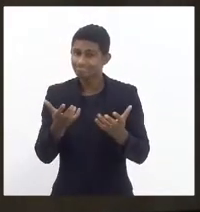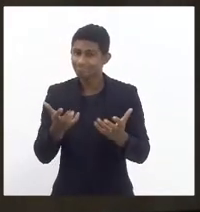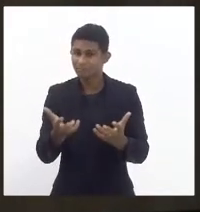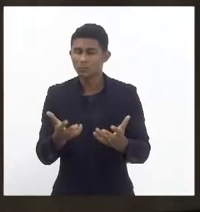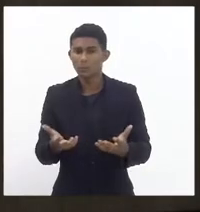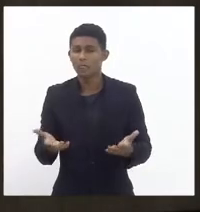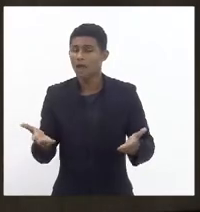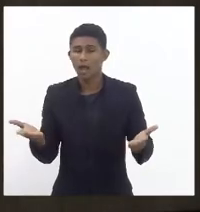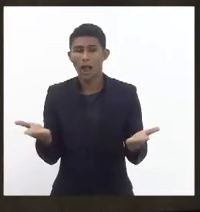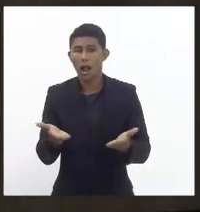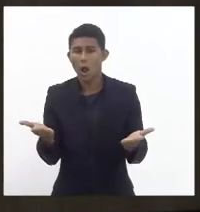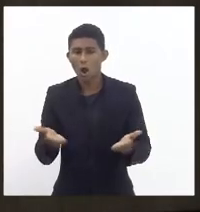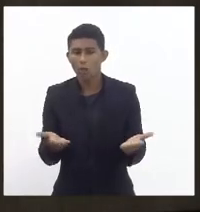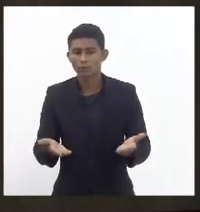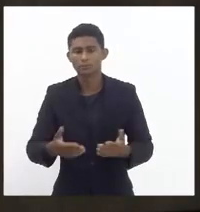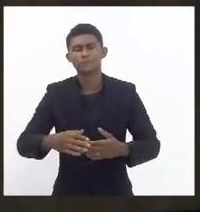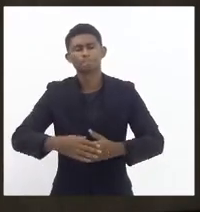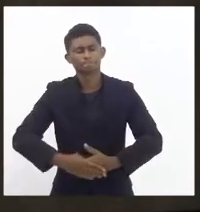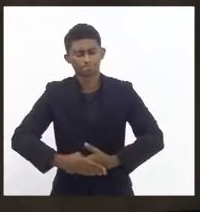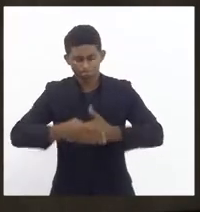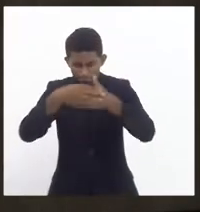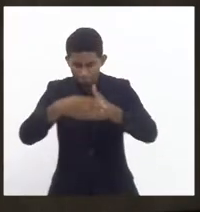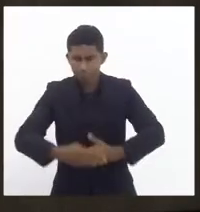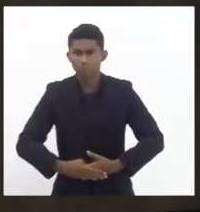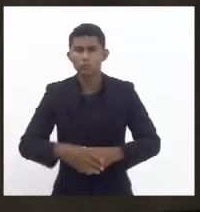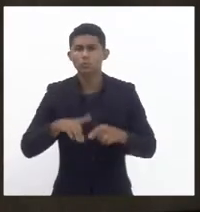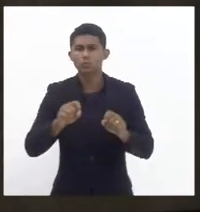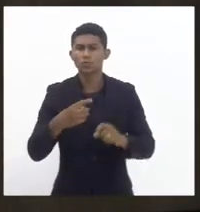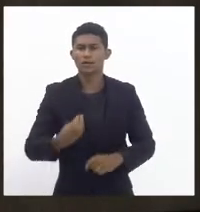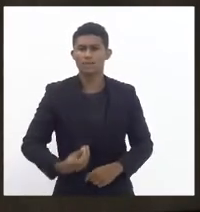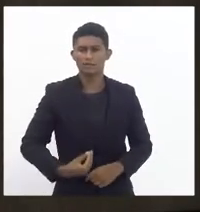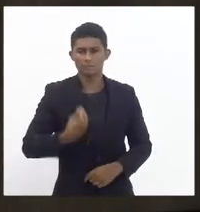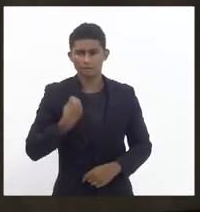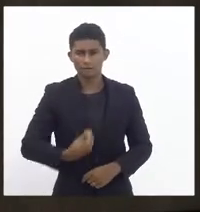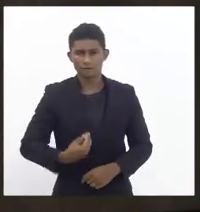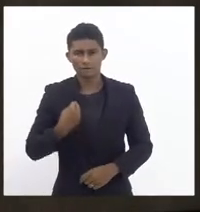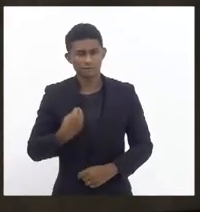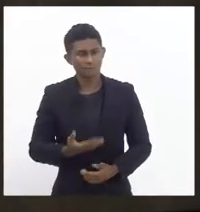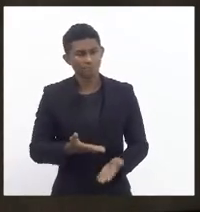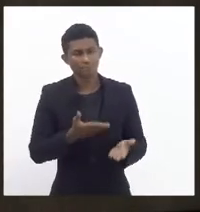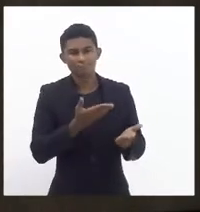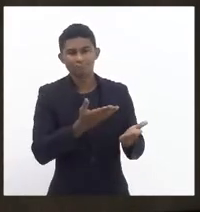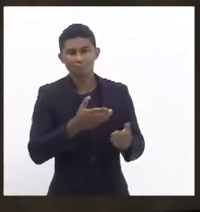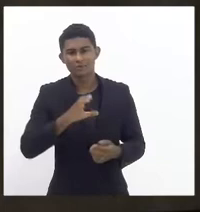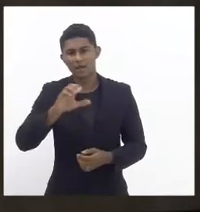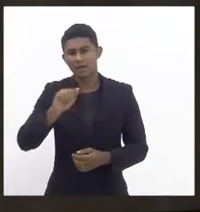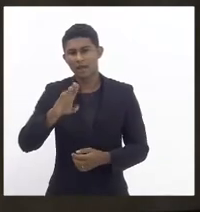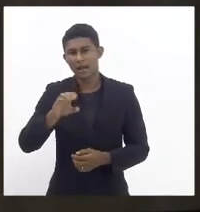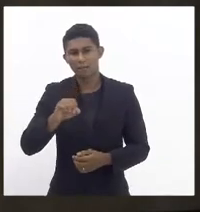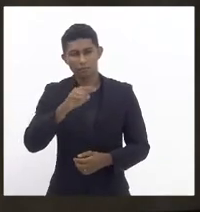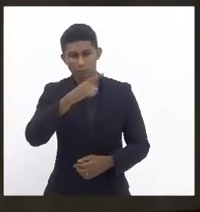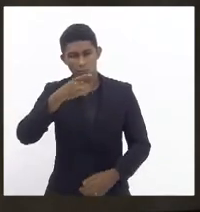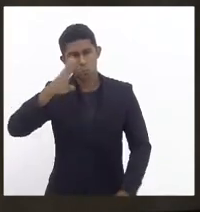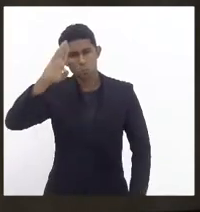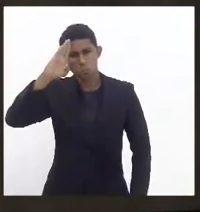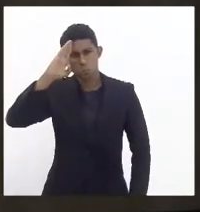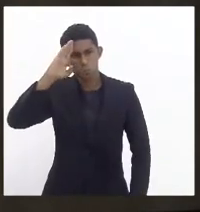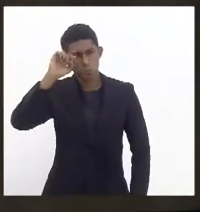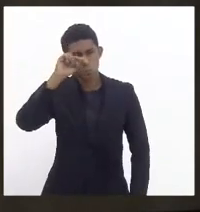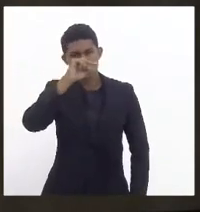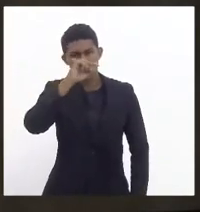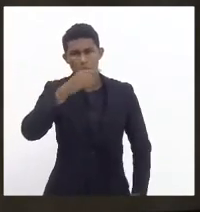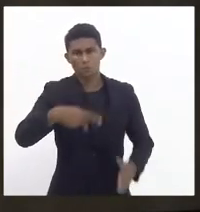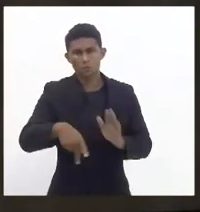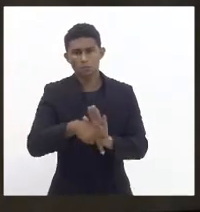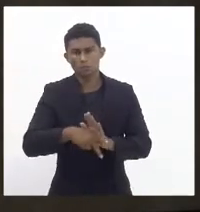de estar saudando aqui a presença do meu então cabo dos Santos militar paraquedista do